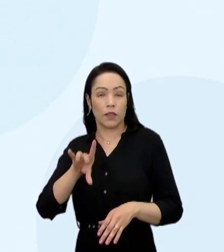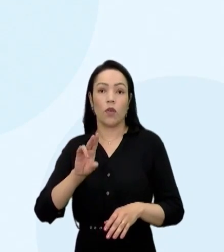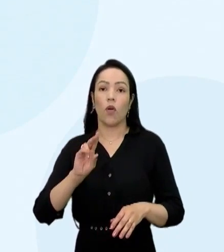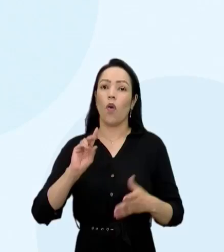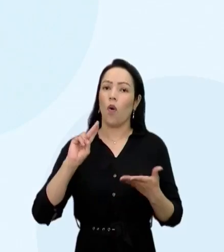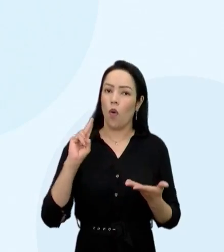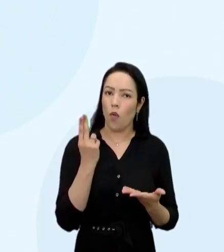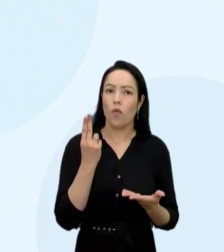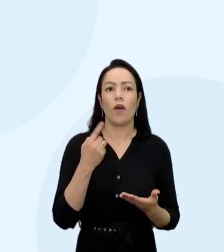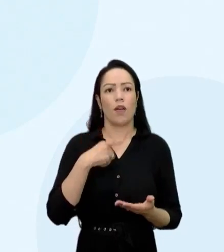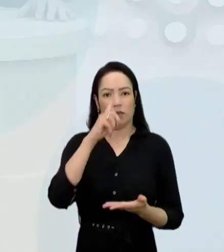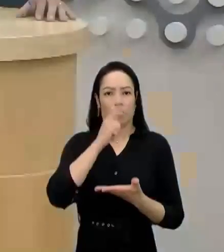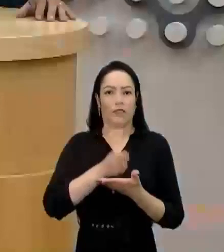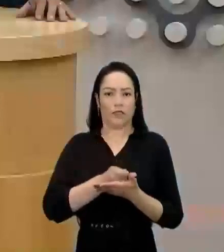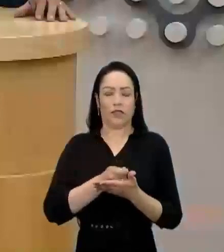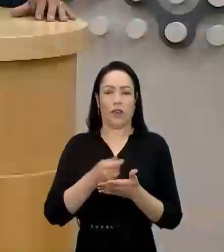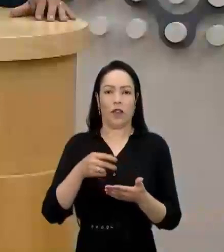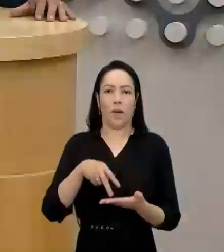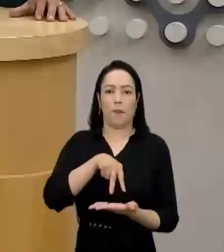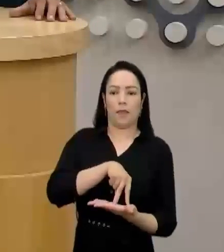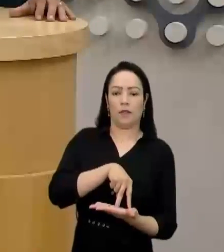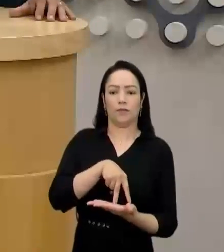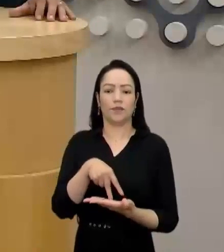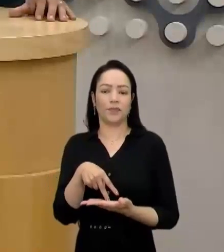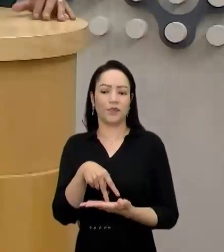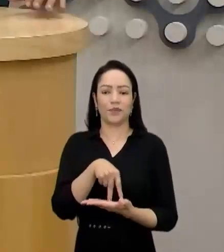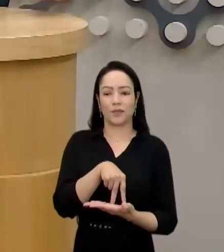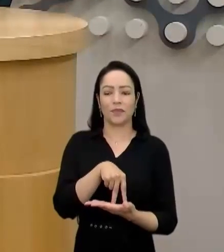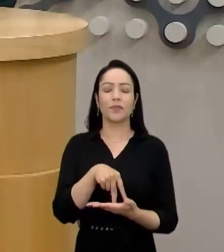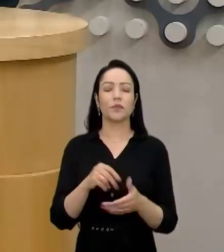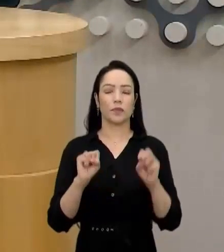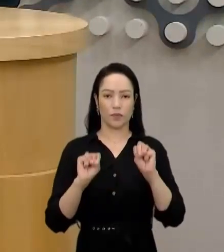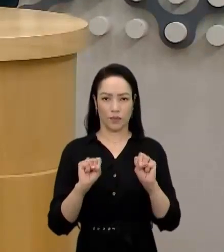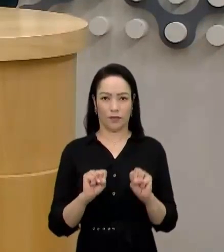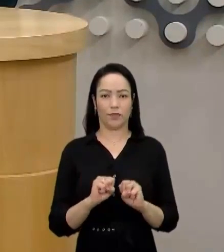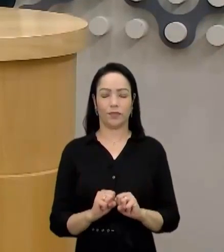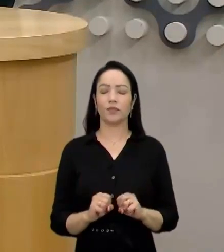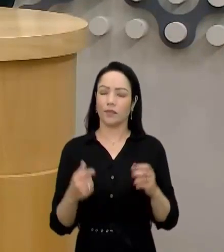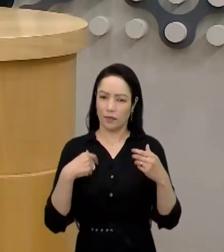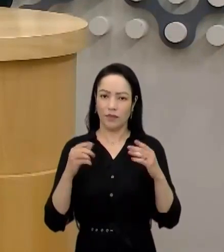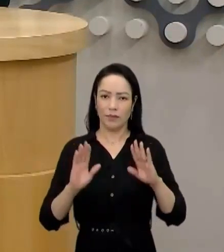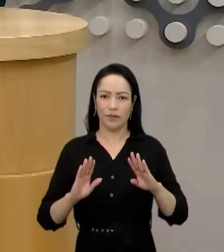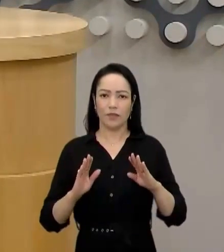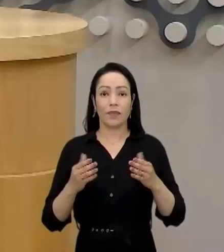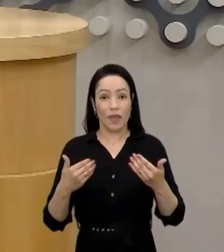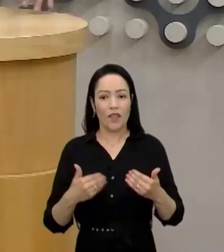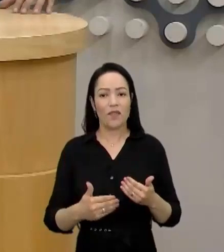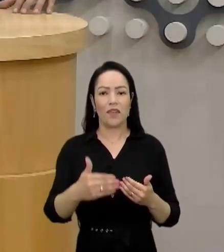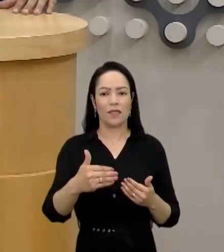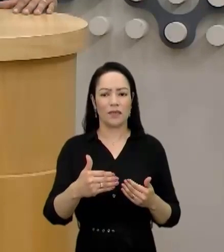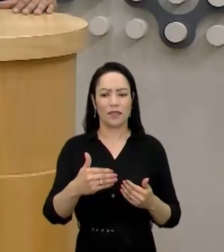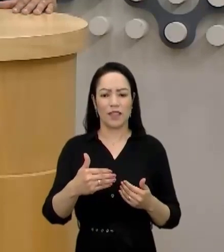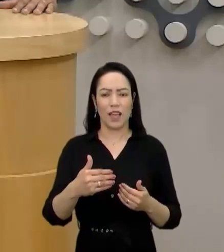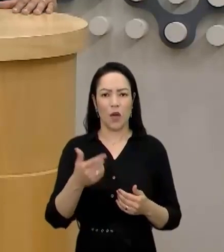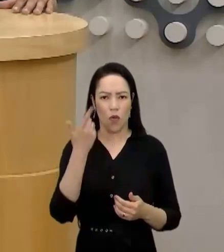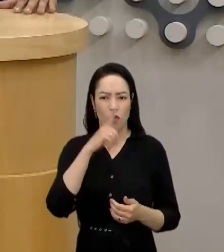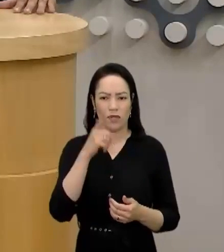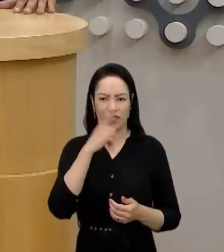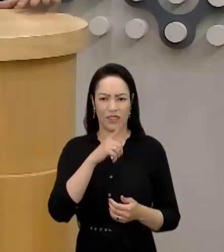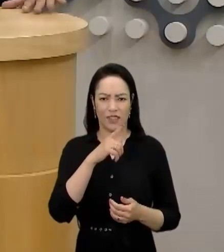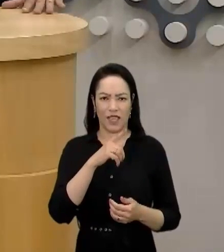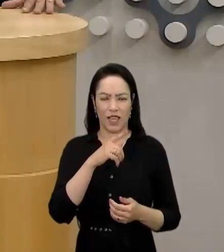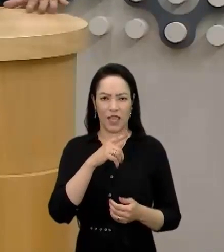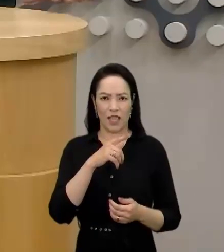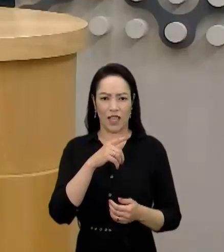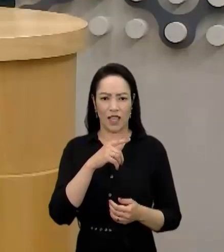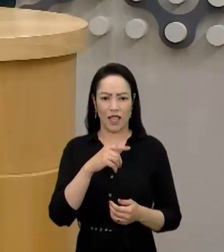é a arte de você se equilibrar, é a arte de você conduzir a sua movimentação. Você faz o 4 bem? Agora, não sei